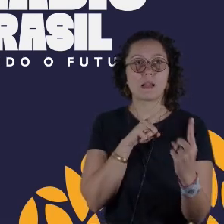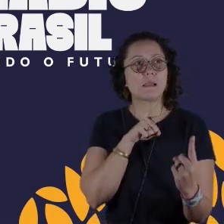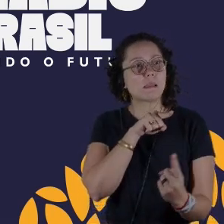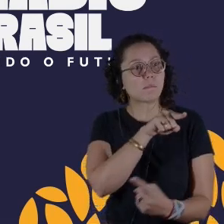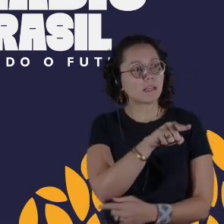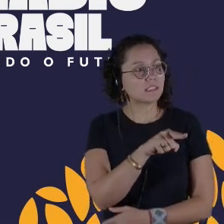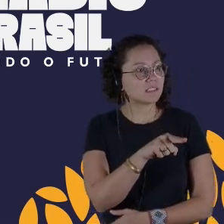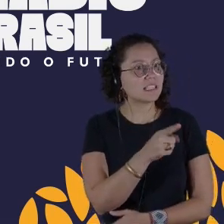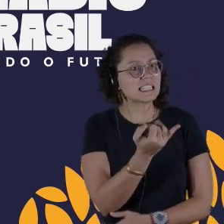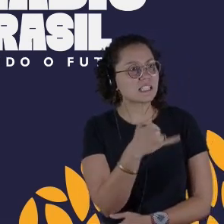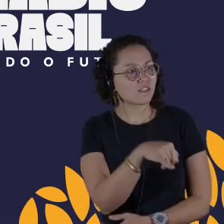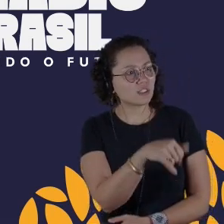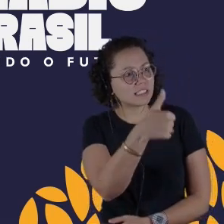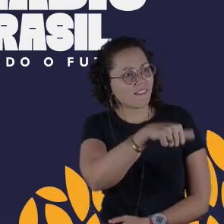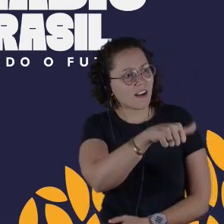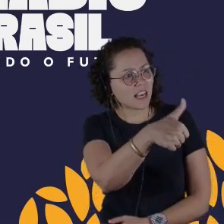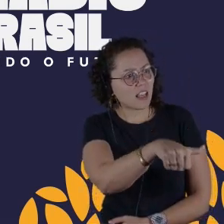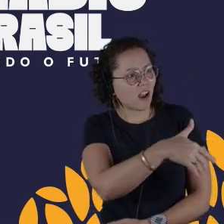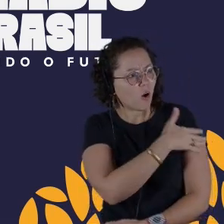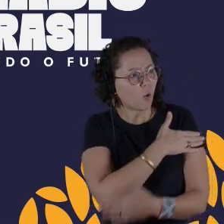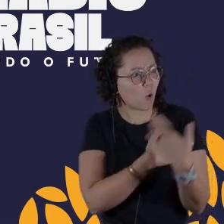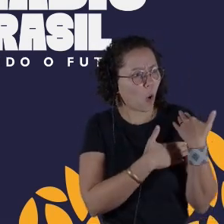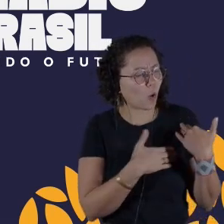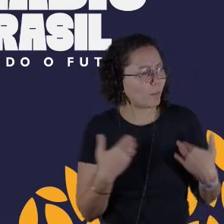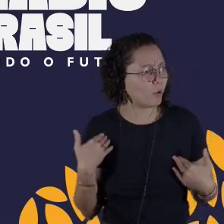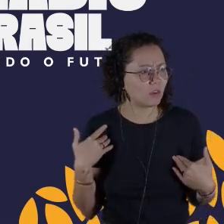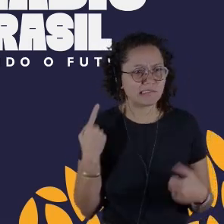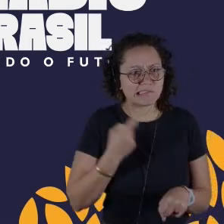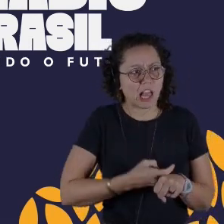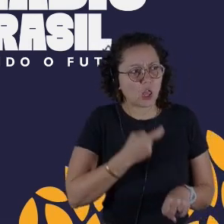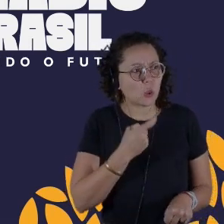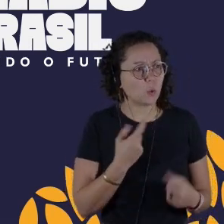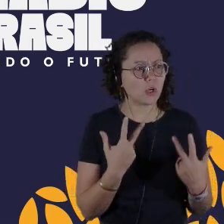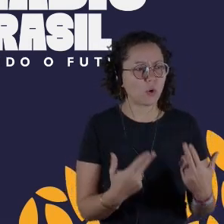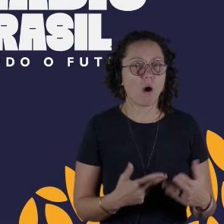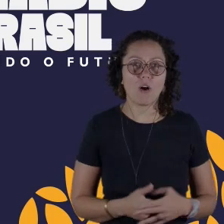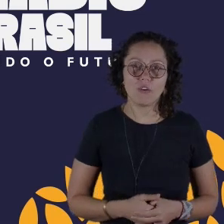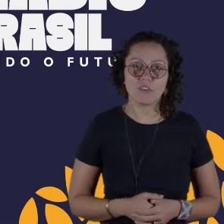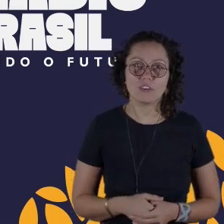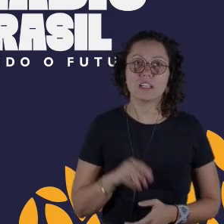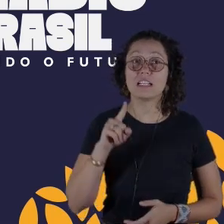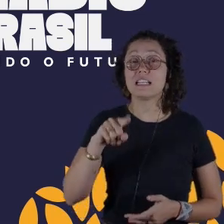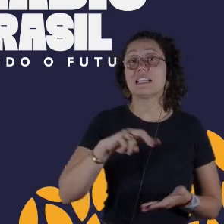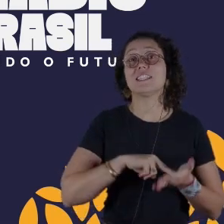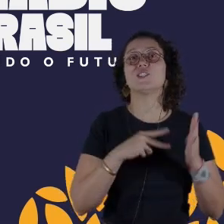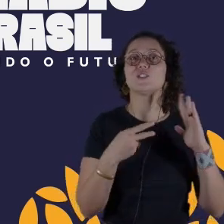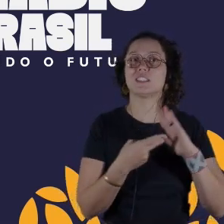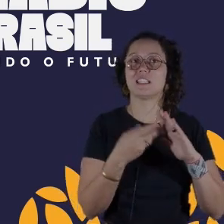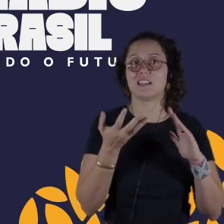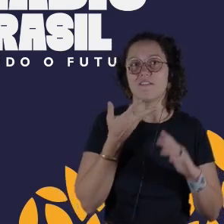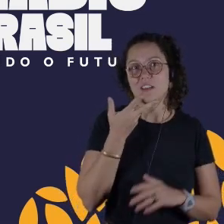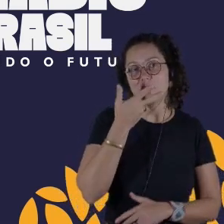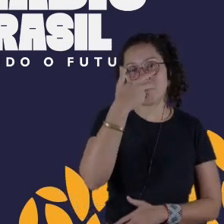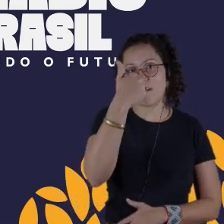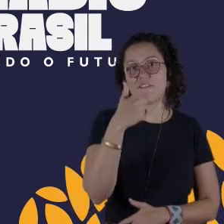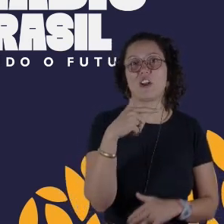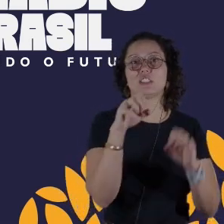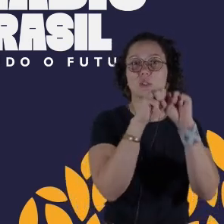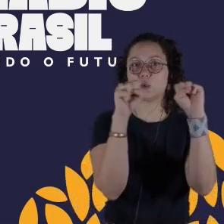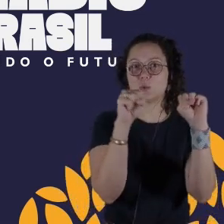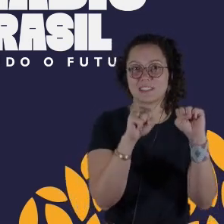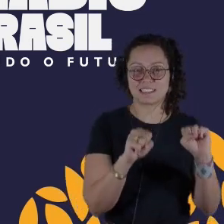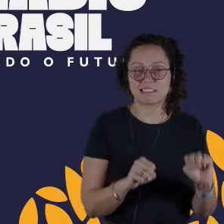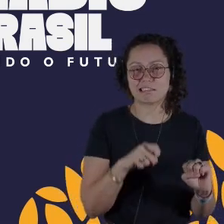de rígido. Como é isso? Isso é a maravilha do sistema endocannabinoide e de efeitos de